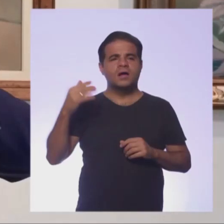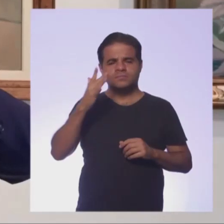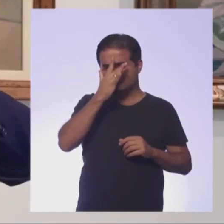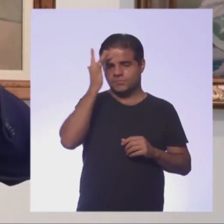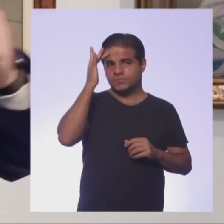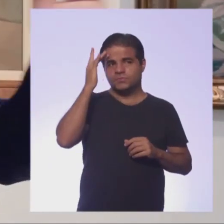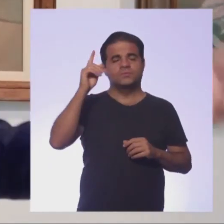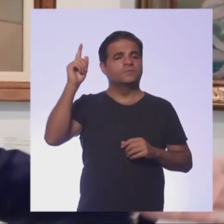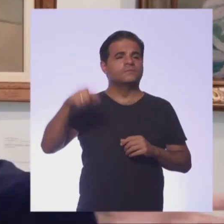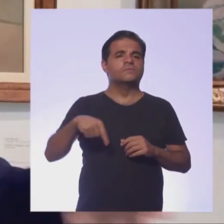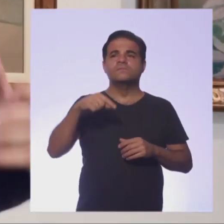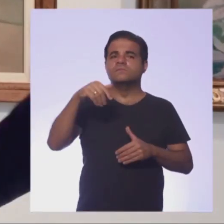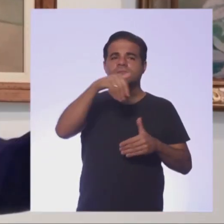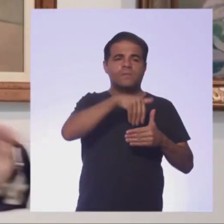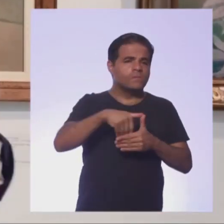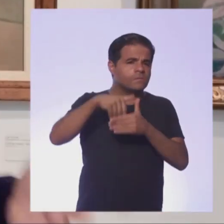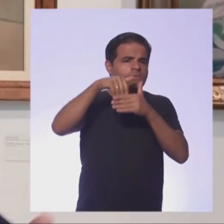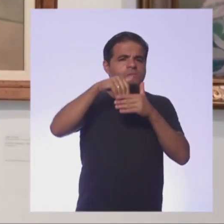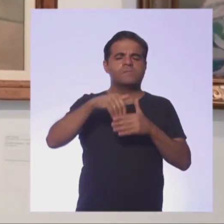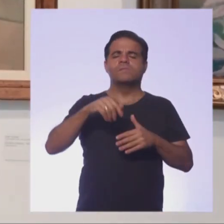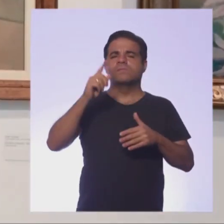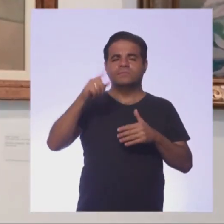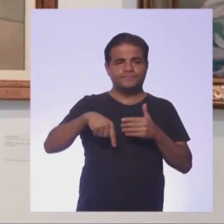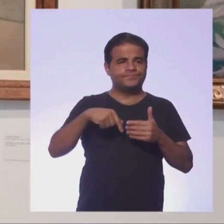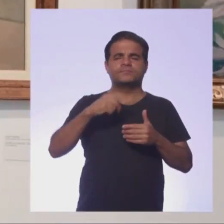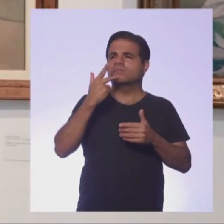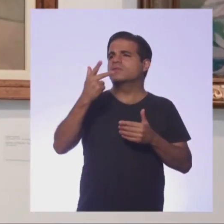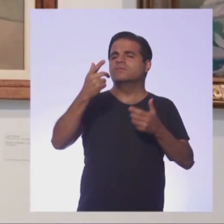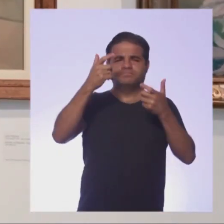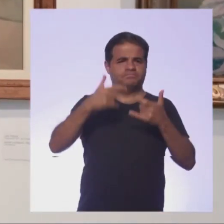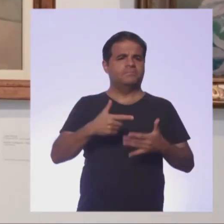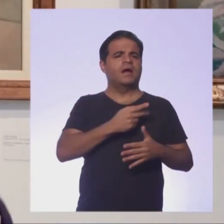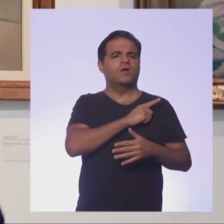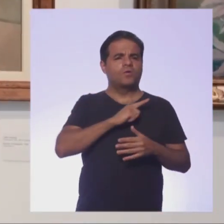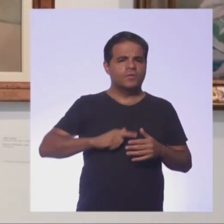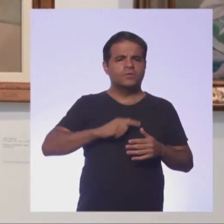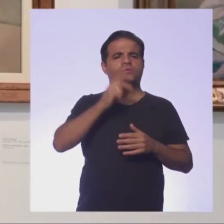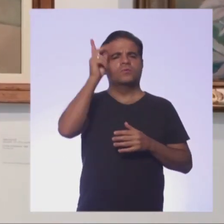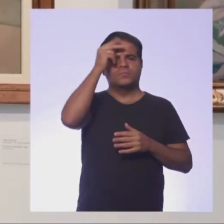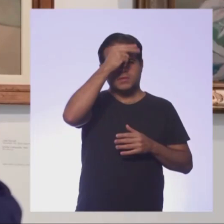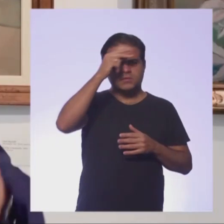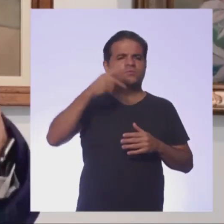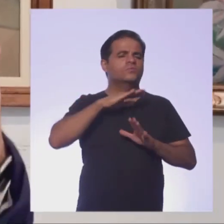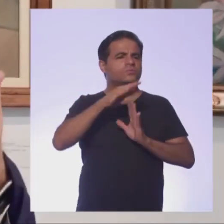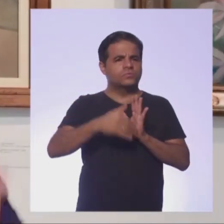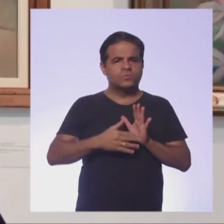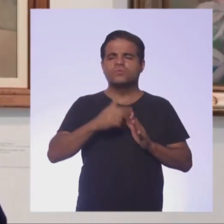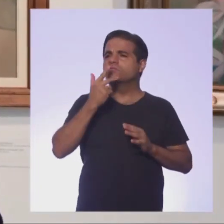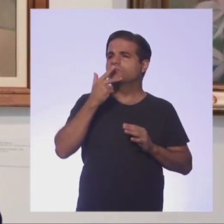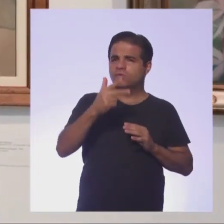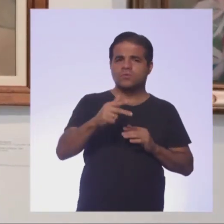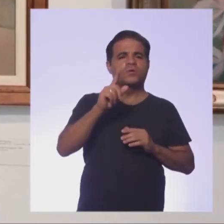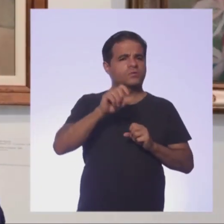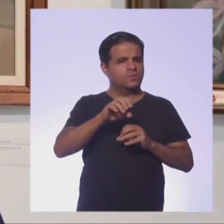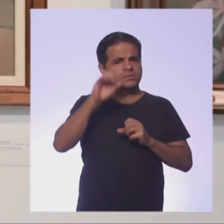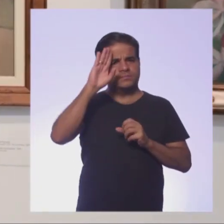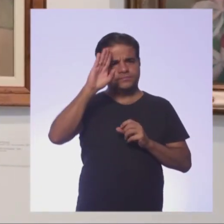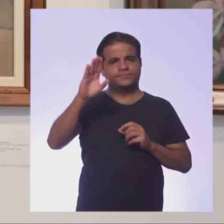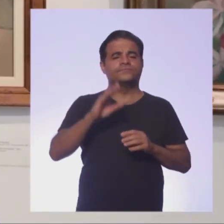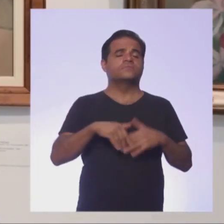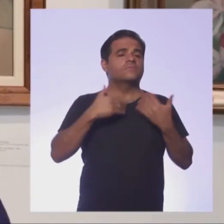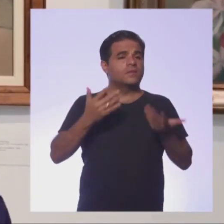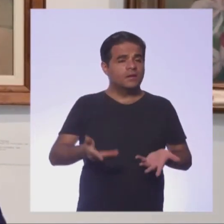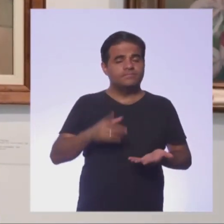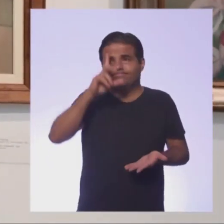que foram eleitas dizendo que educação é prioridade? Pois bem, tem muitas vezes na vida que decisão é que